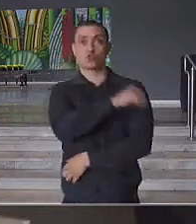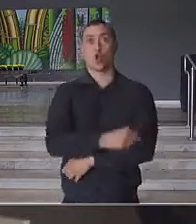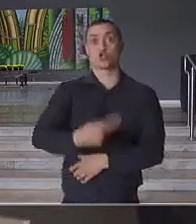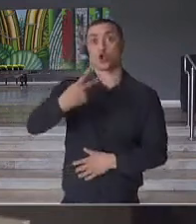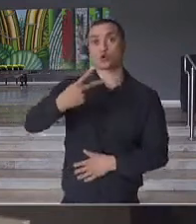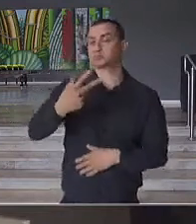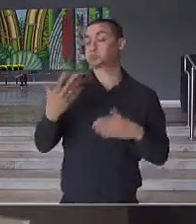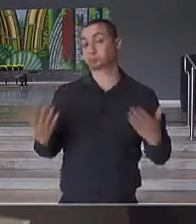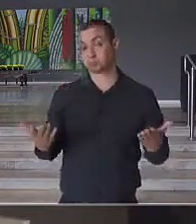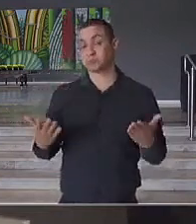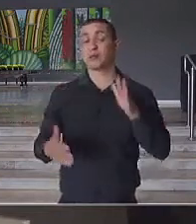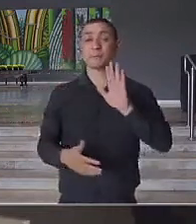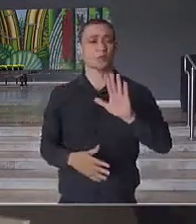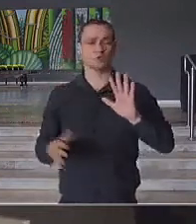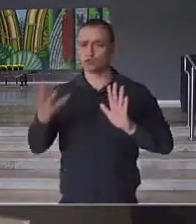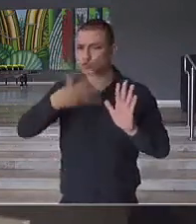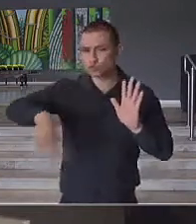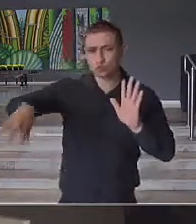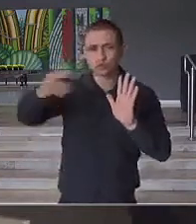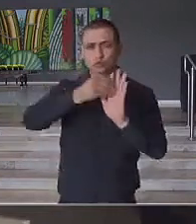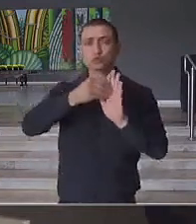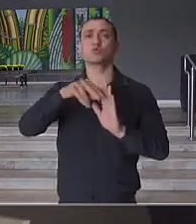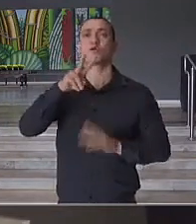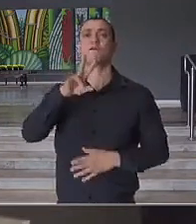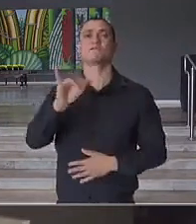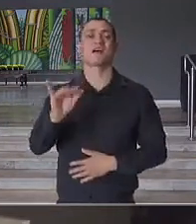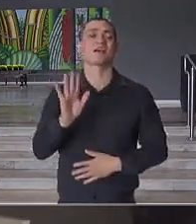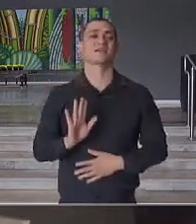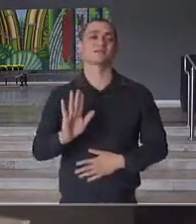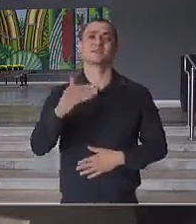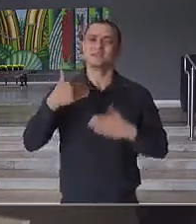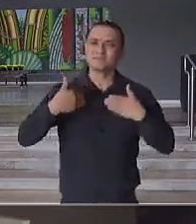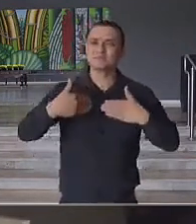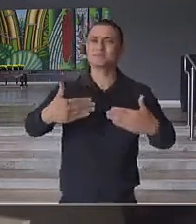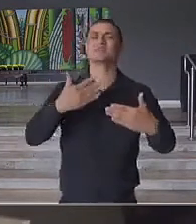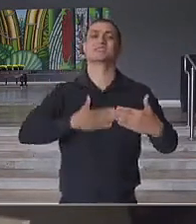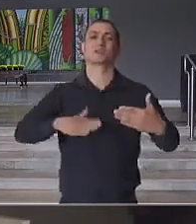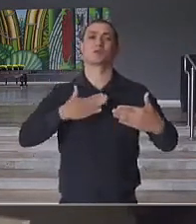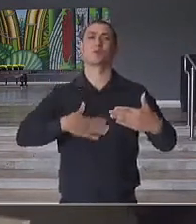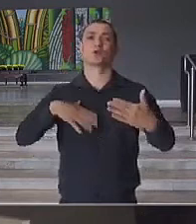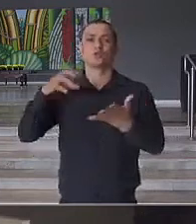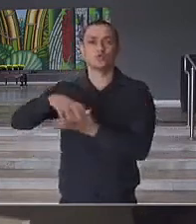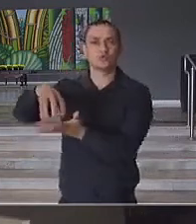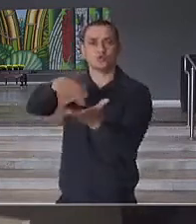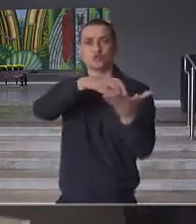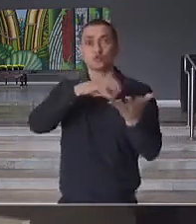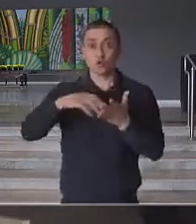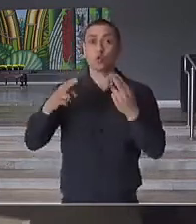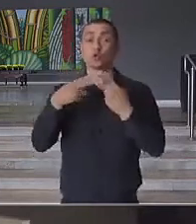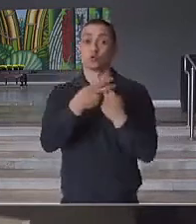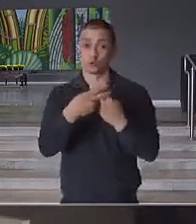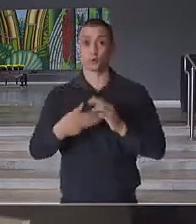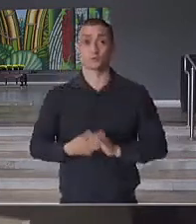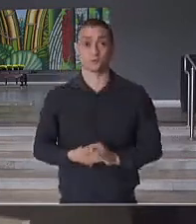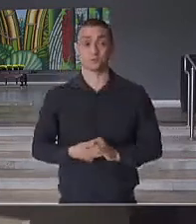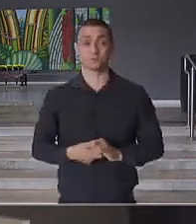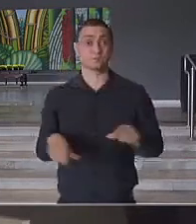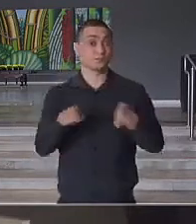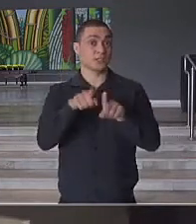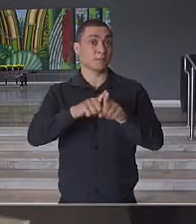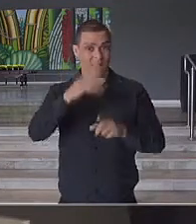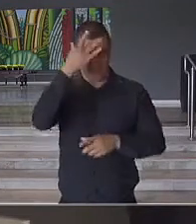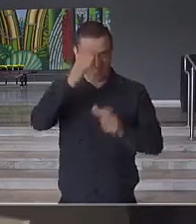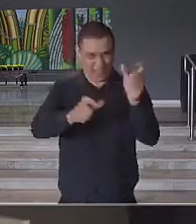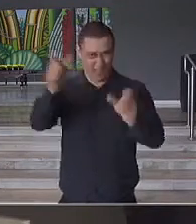período, mas tudo isso pode ser feito com muita tranquilidade pelas nossas unidades. Além do mais, as